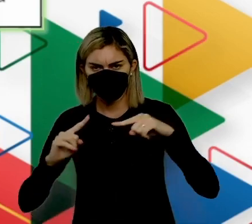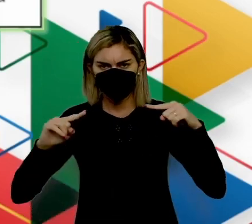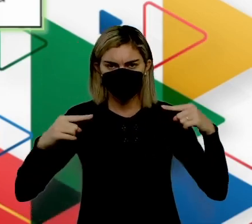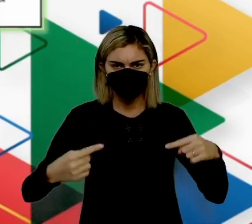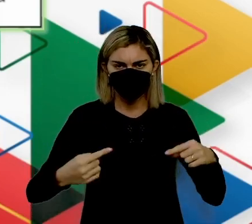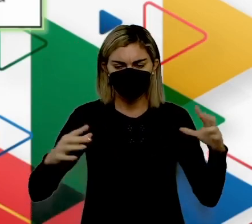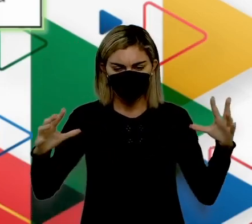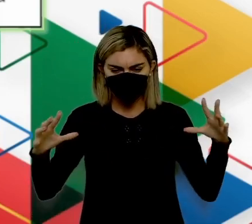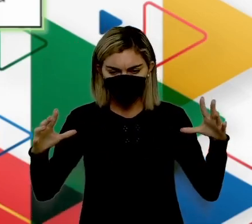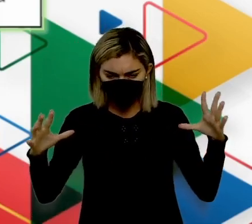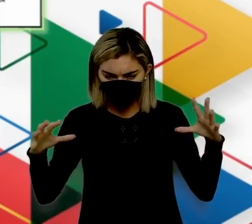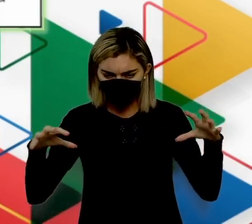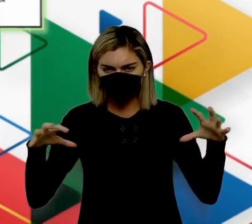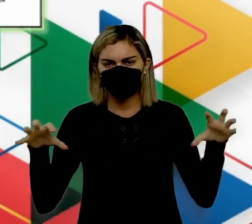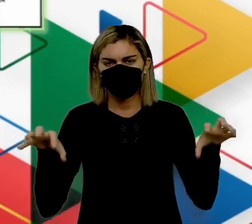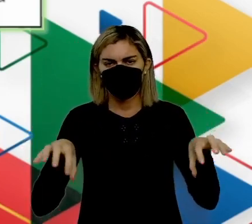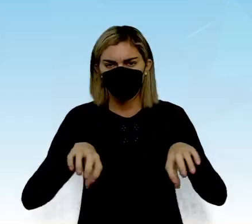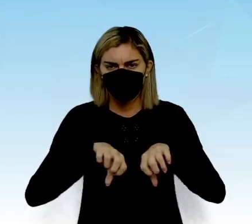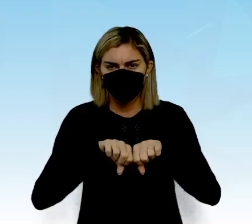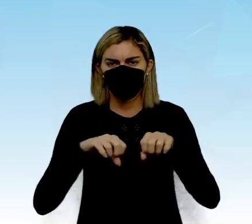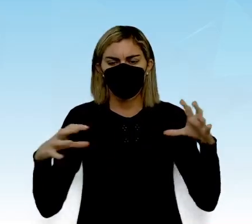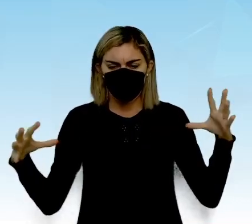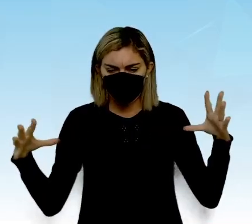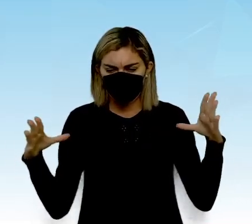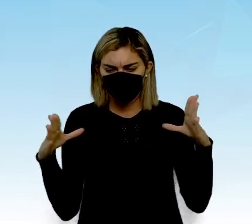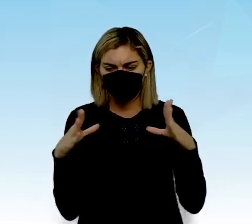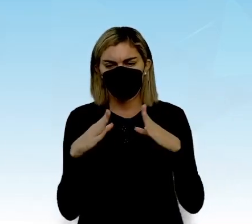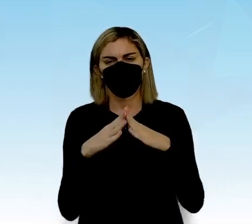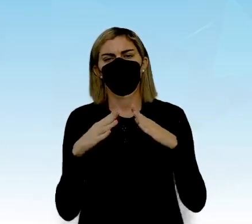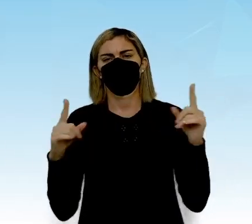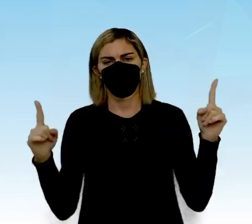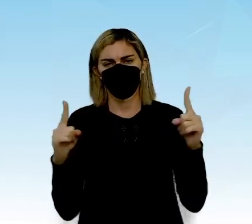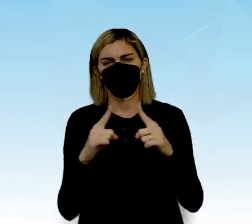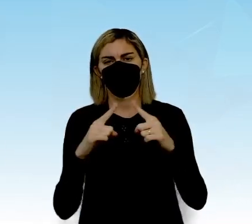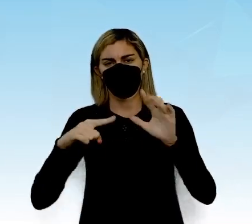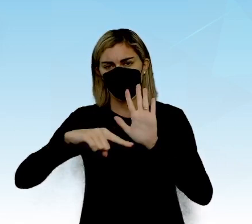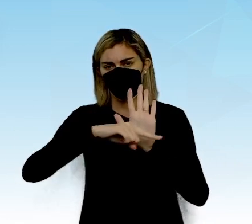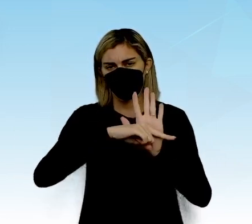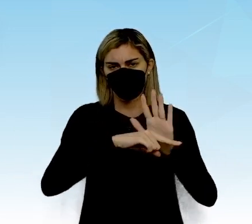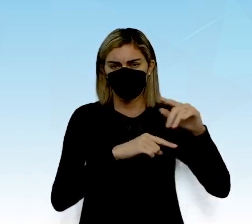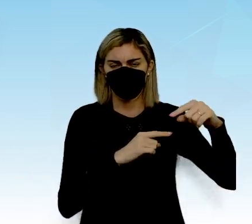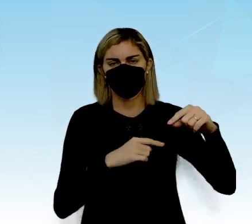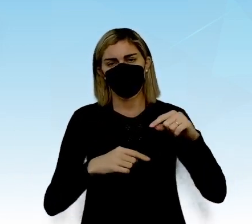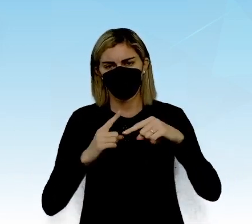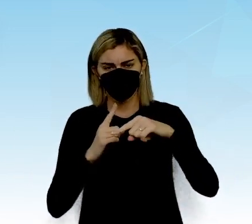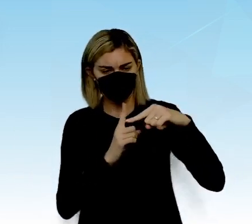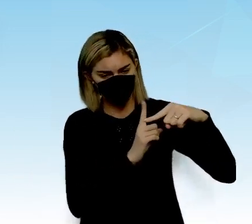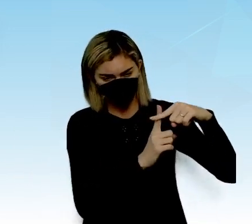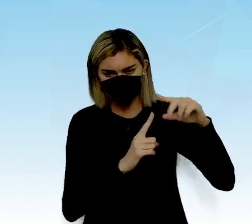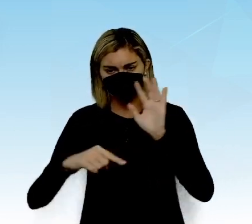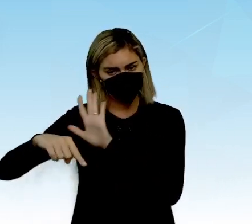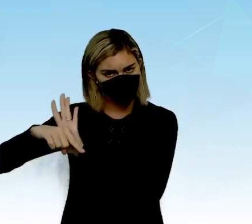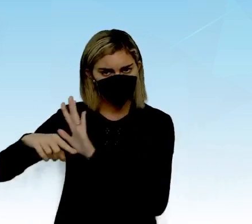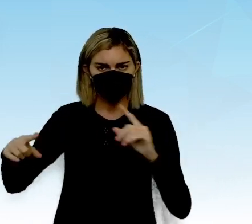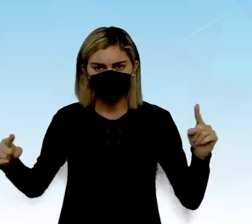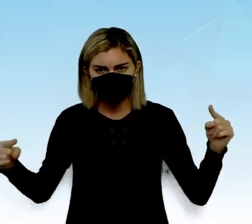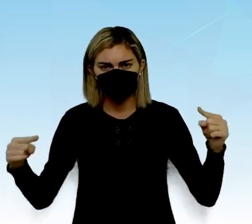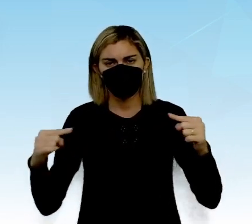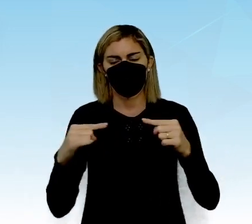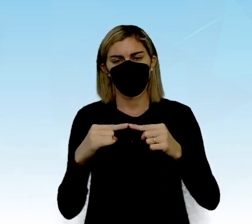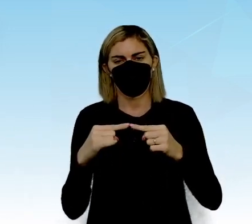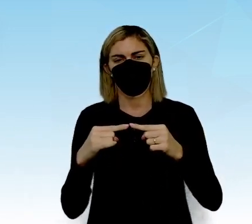se atraem. Uma carga negativa, ela é atraída por uma carga positiva. Então ela